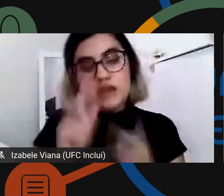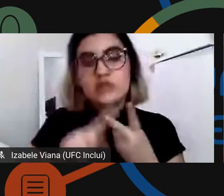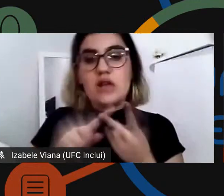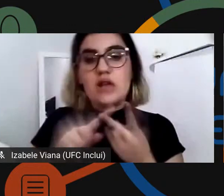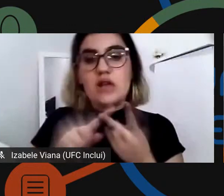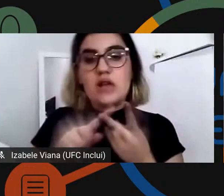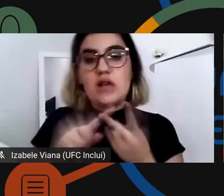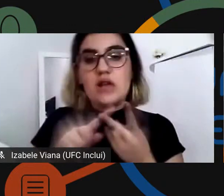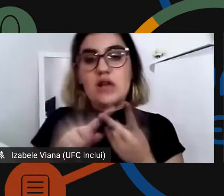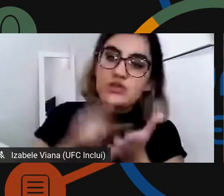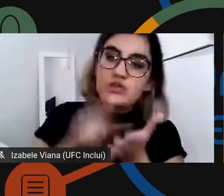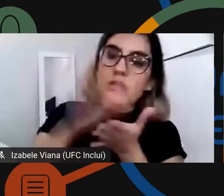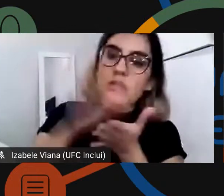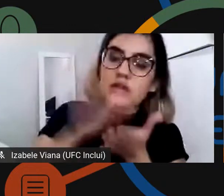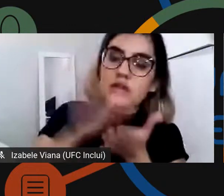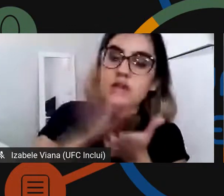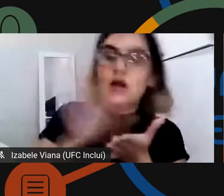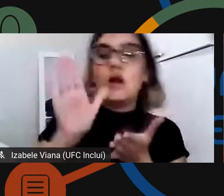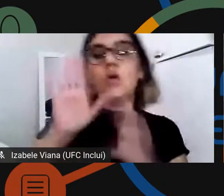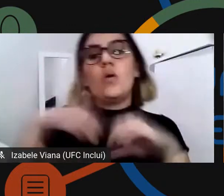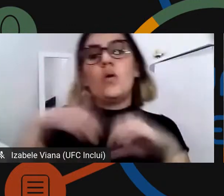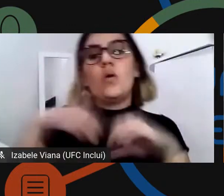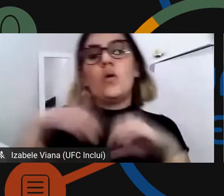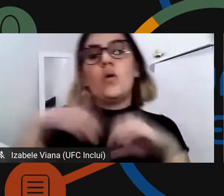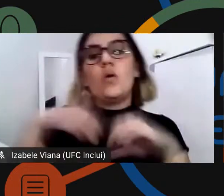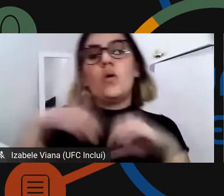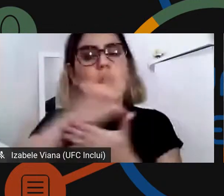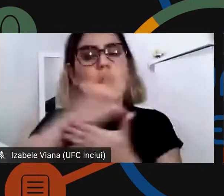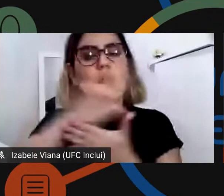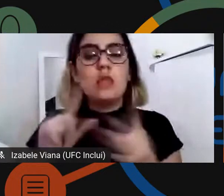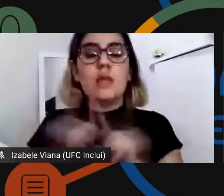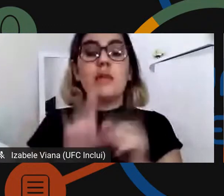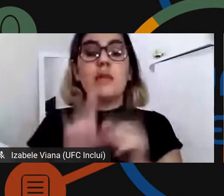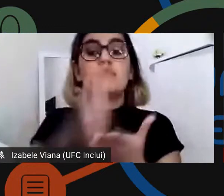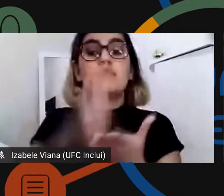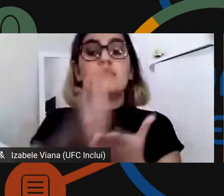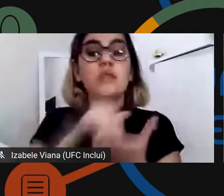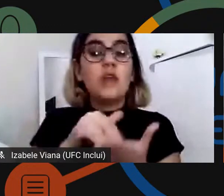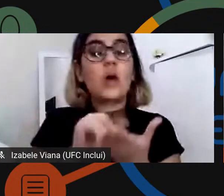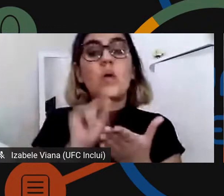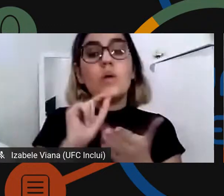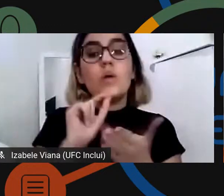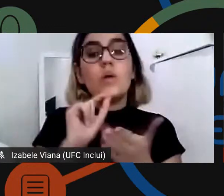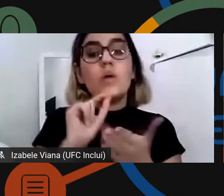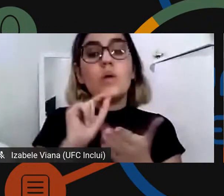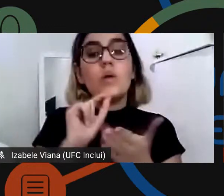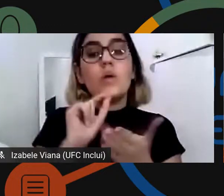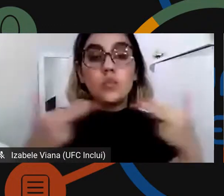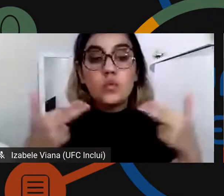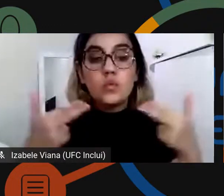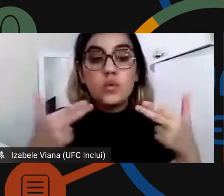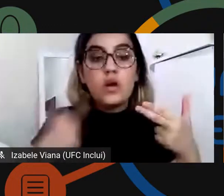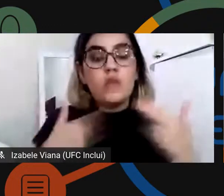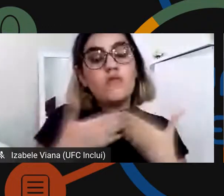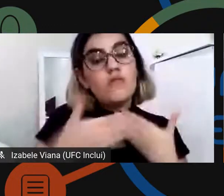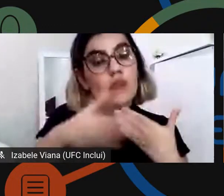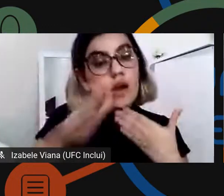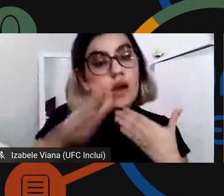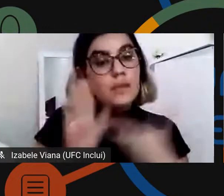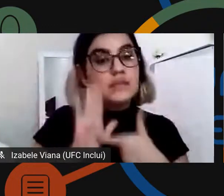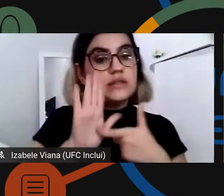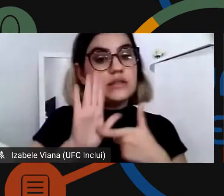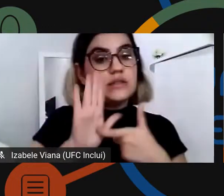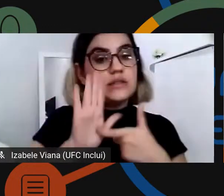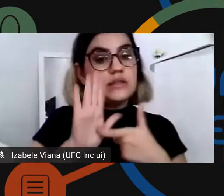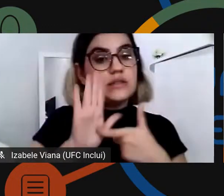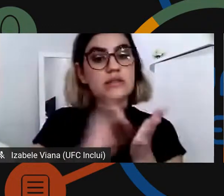congressos, e o nosso produto final. No meu caso, em breve, estarei apresentando minha dissertação de mestrado, futuramente aí, tese de